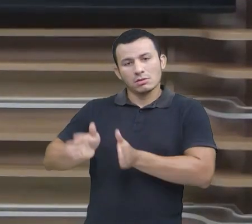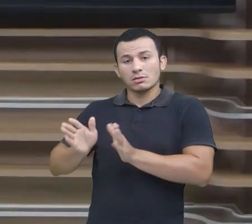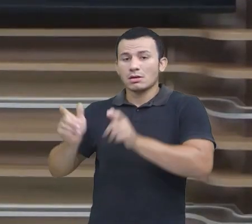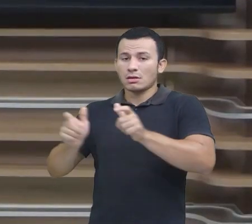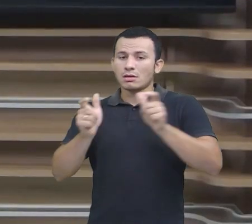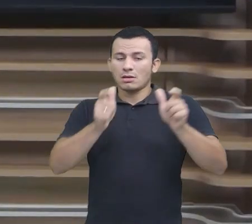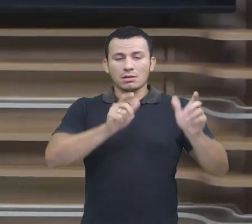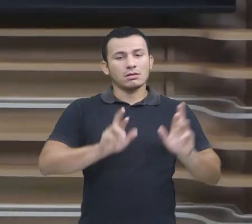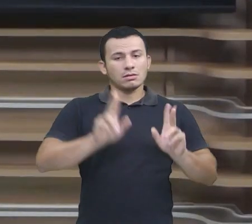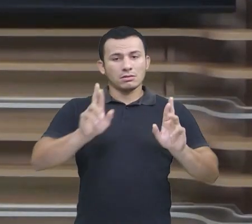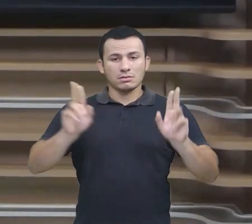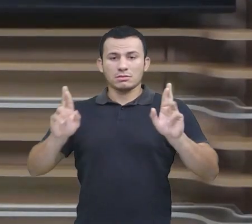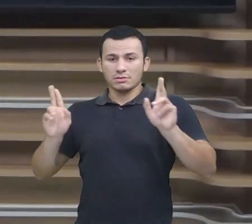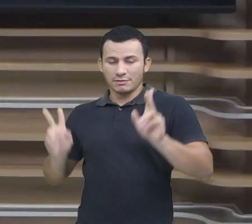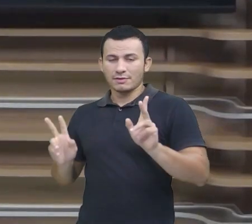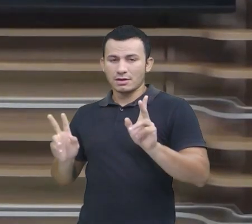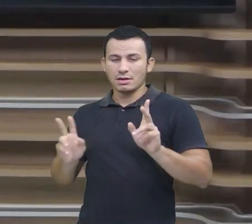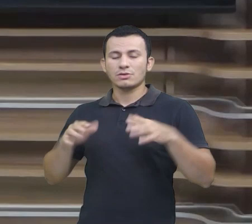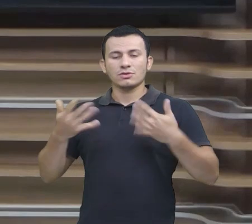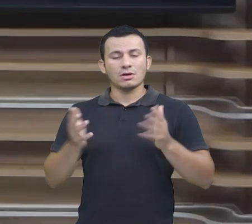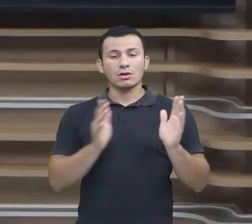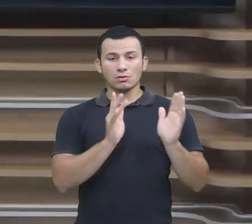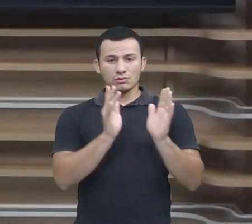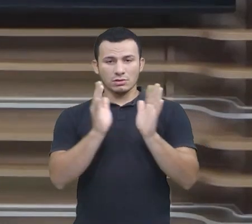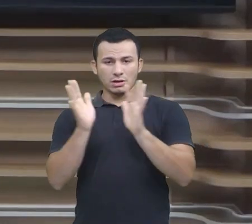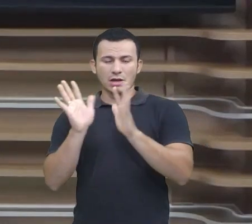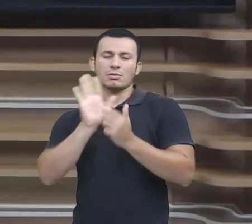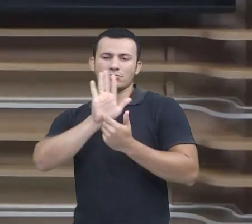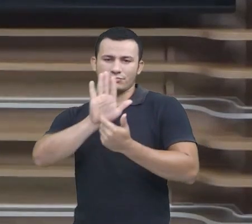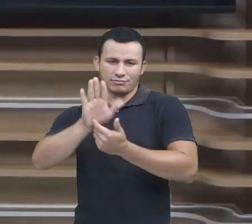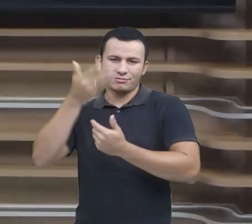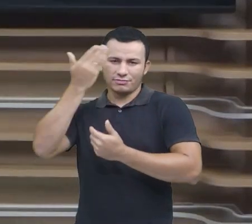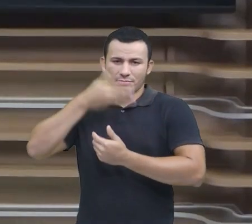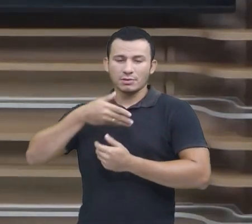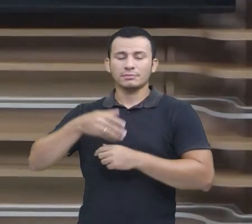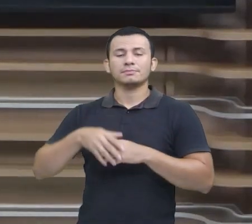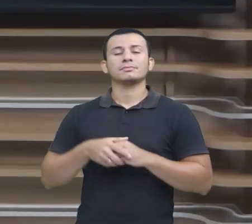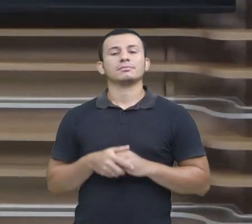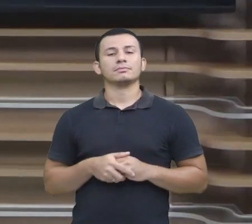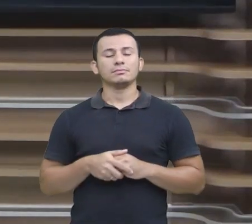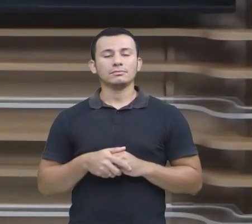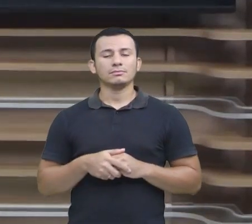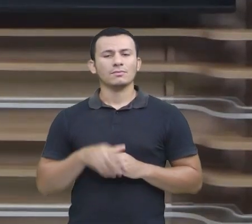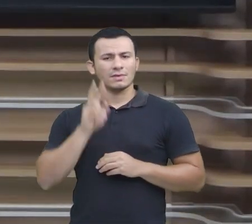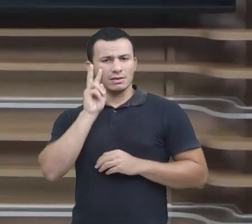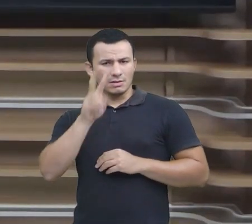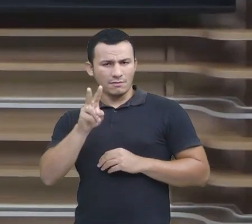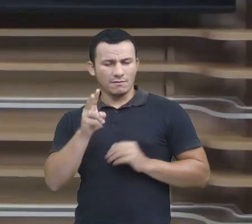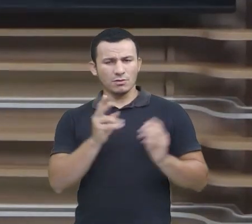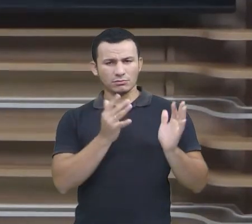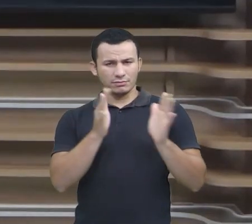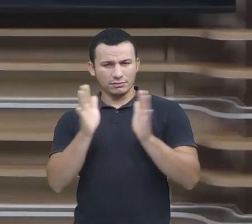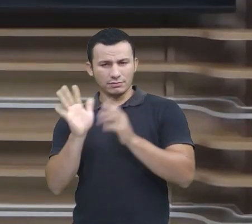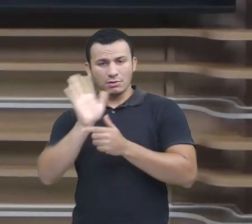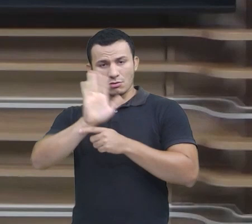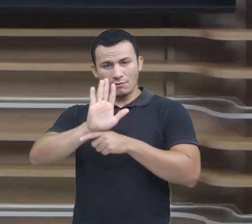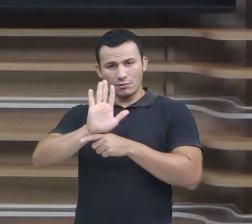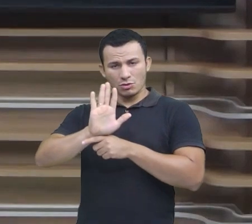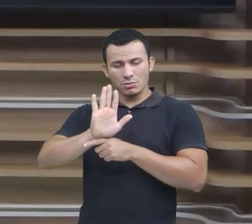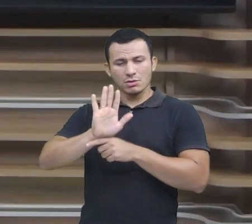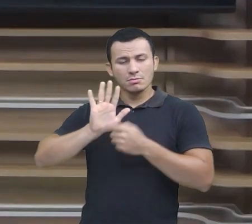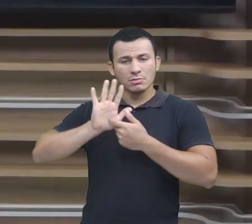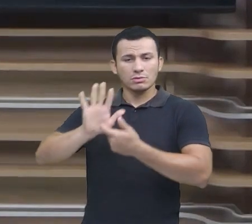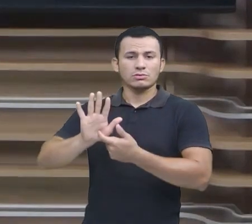o curta-metragem ele nos mostrou. Agora, a principal coisa que o curta-metragem ele nos mostrou é o quê?